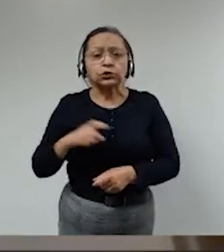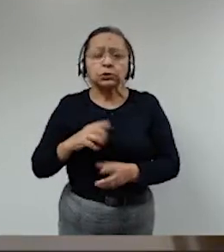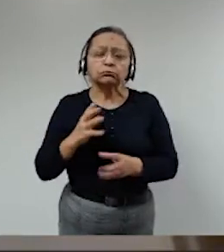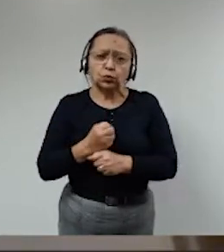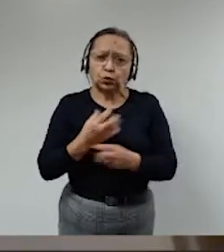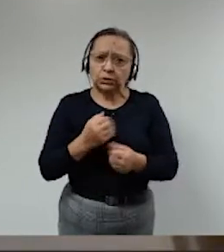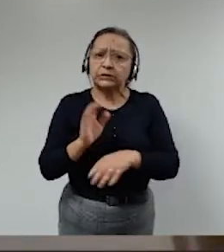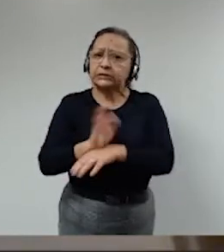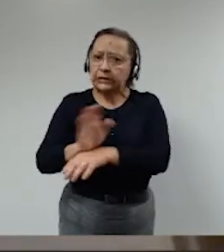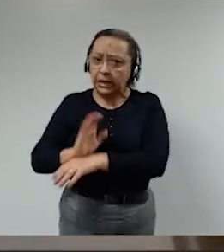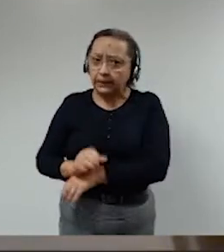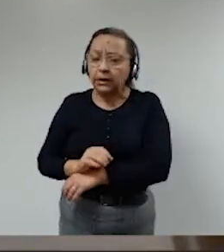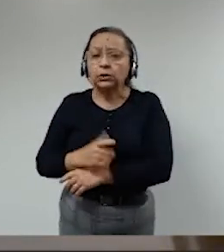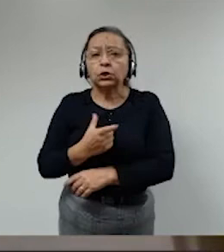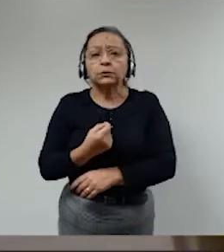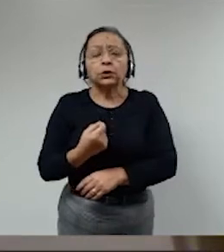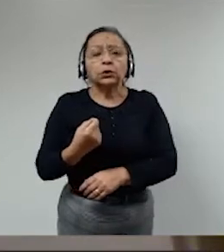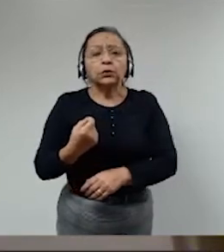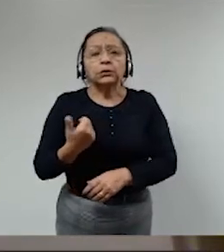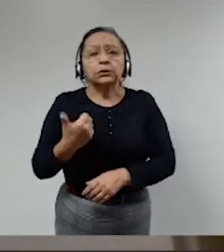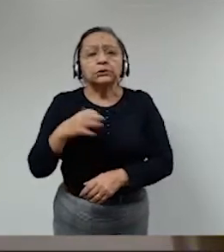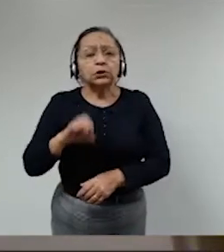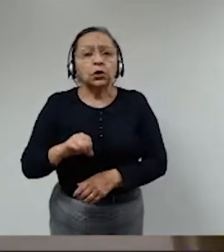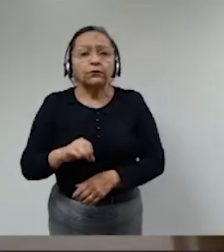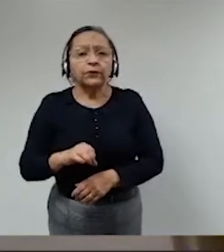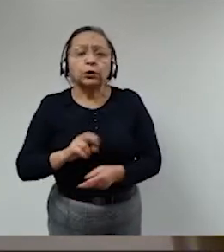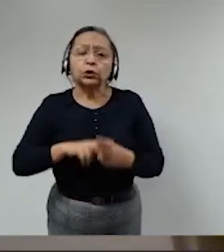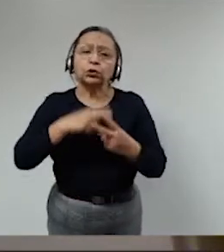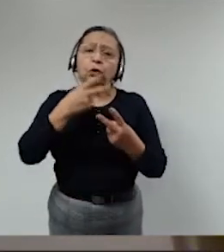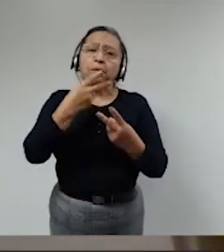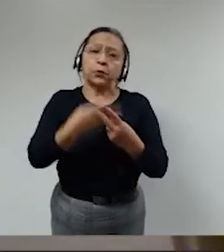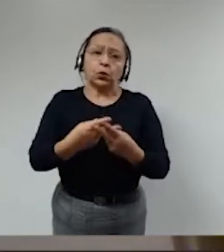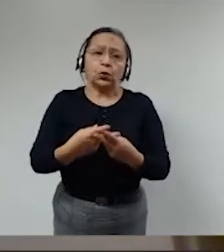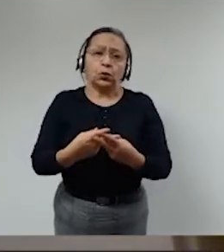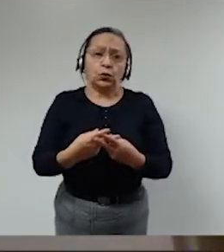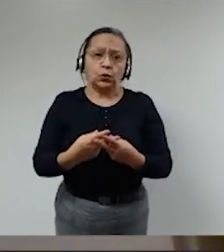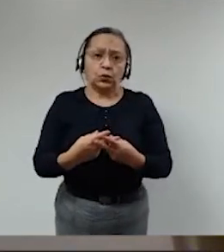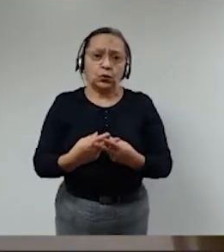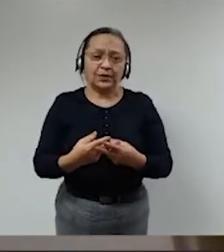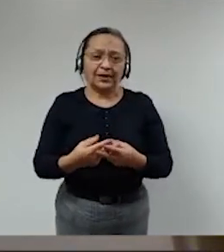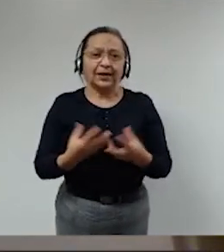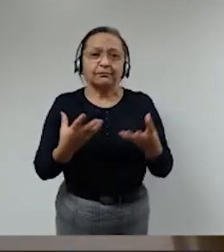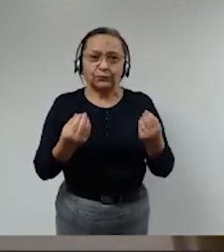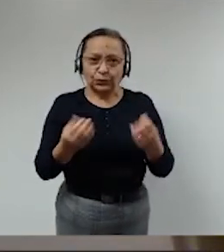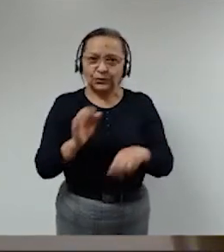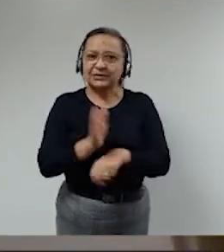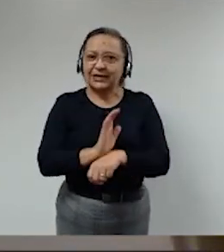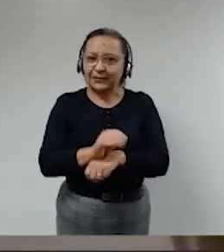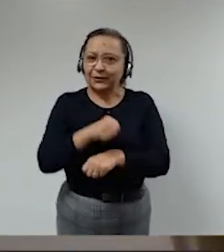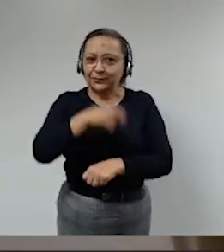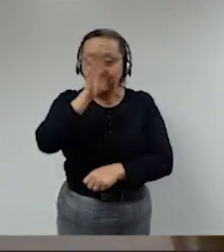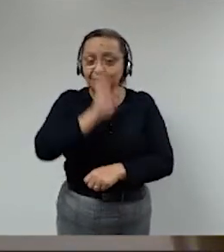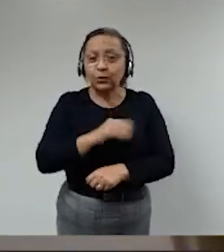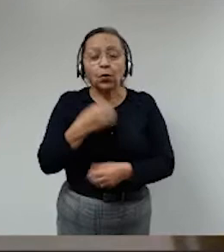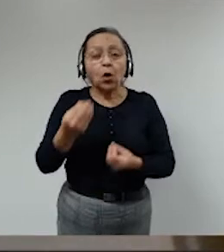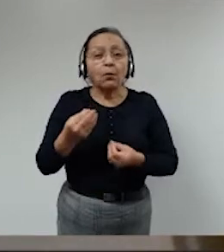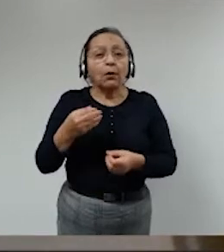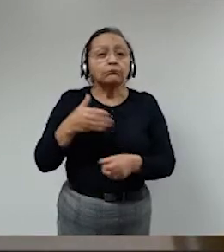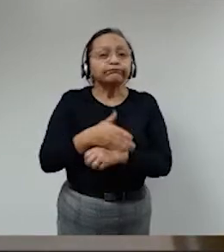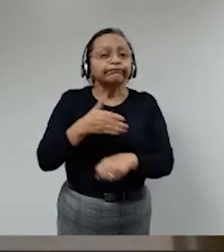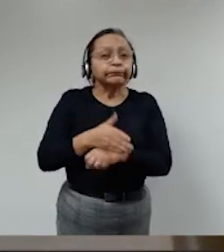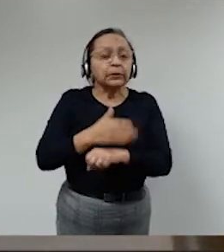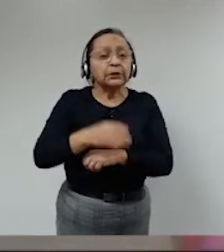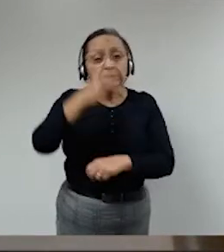3.507, segundo dados da Ancine. Ou seja, praticamente dobrou a quantidade de salas de exibição no Brasil. Em termos de participação de público de